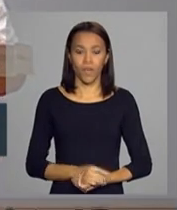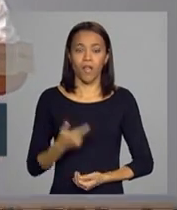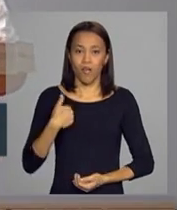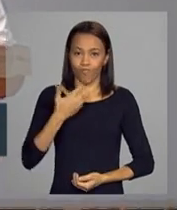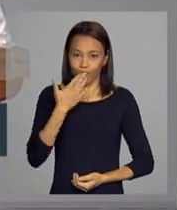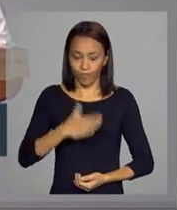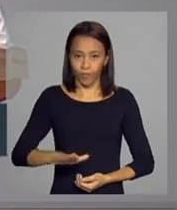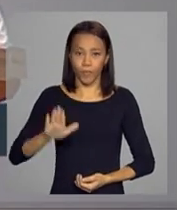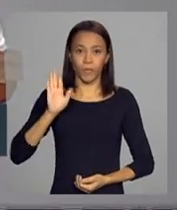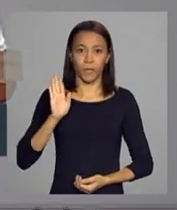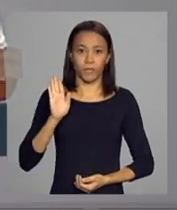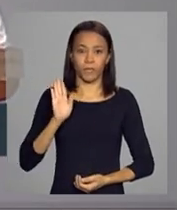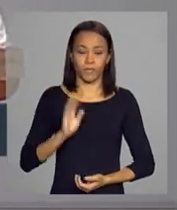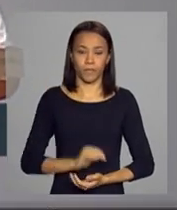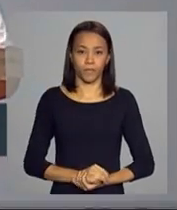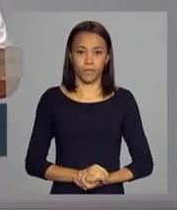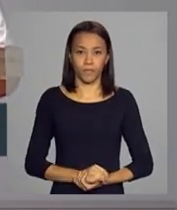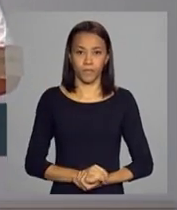Prometo